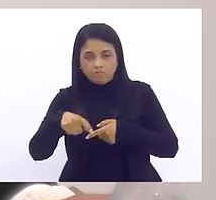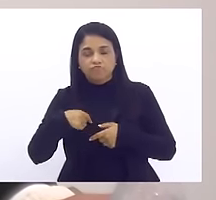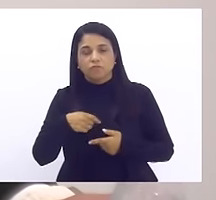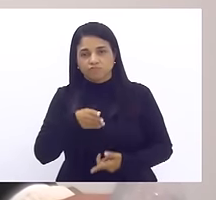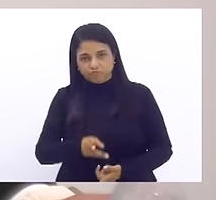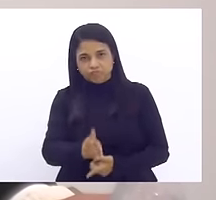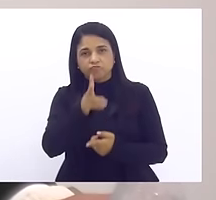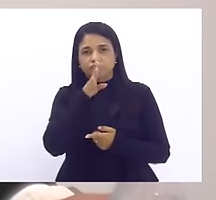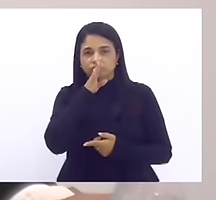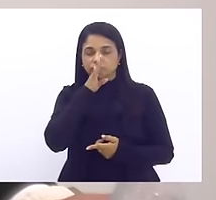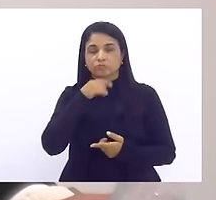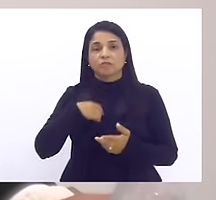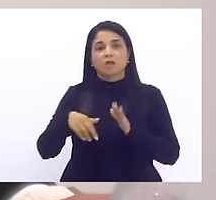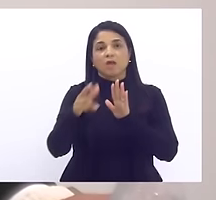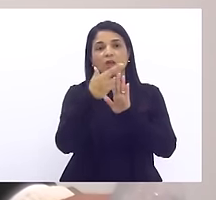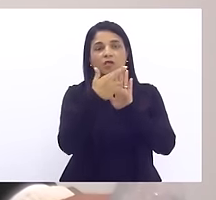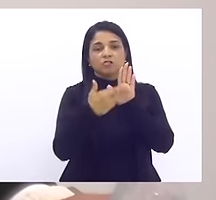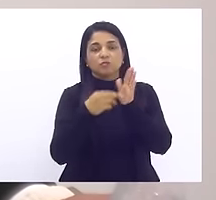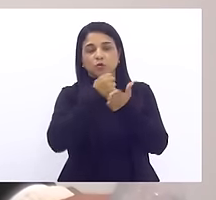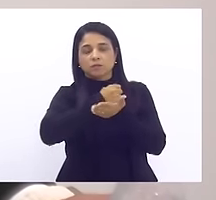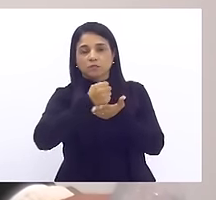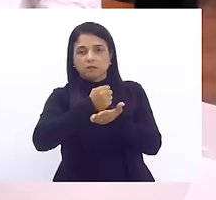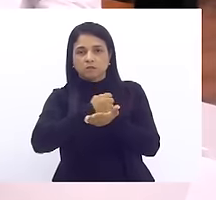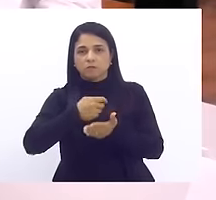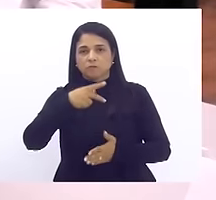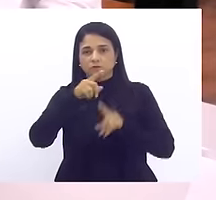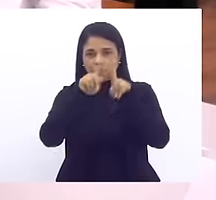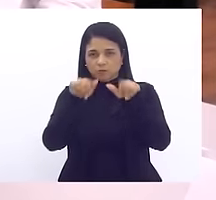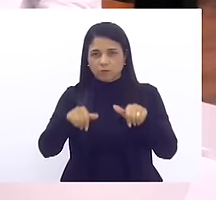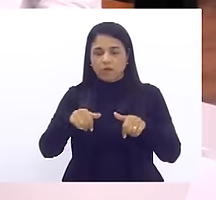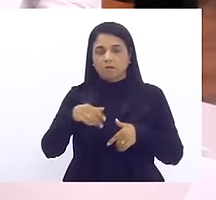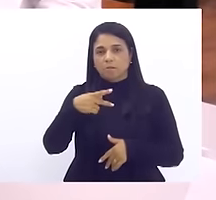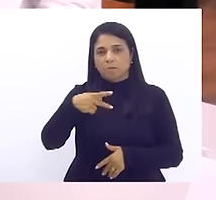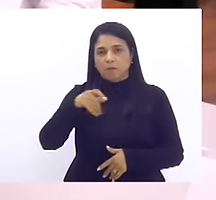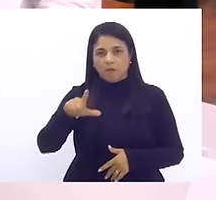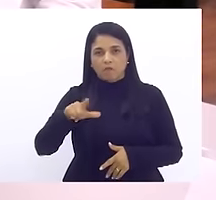sobre qual regime de contratação da pele